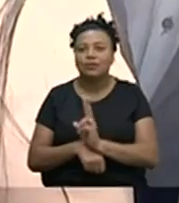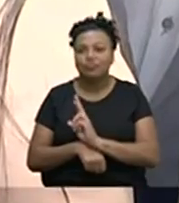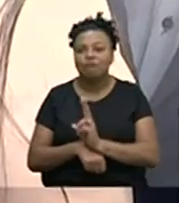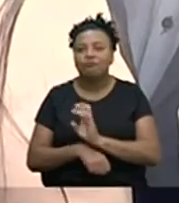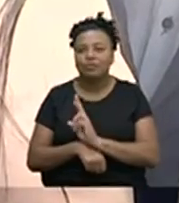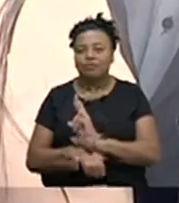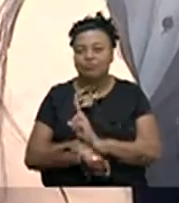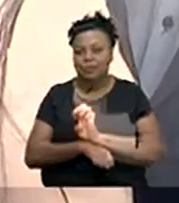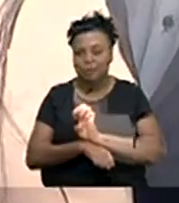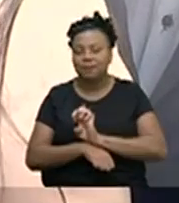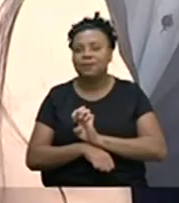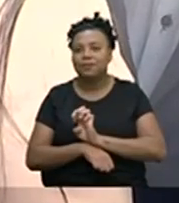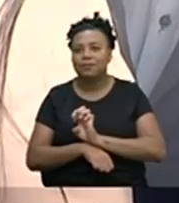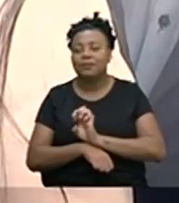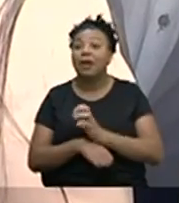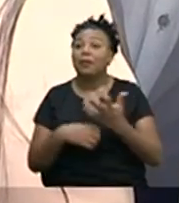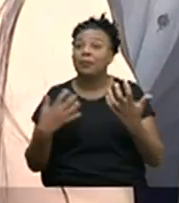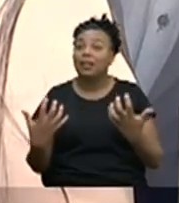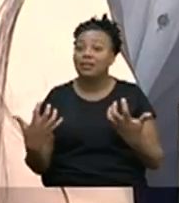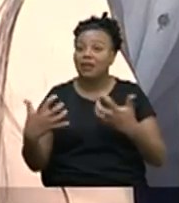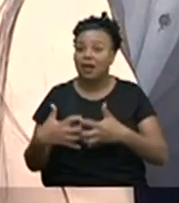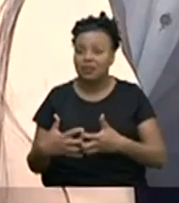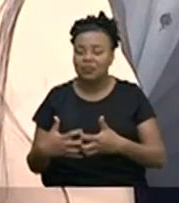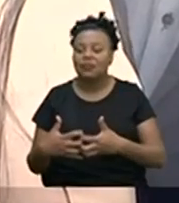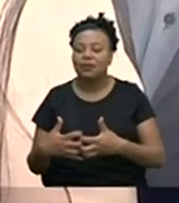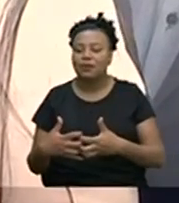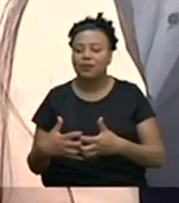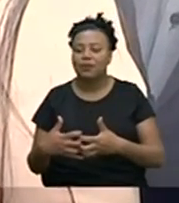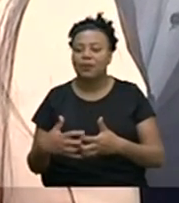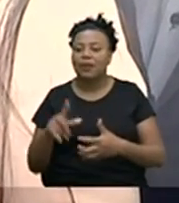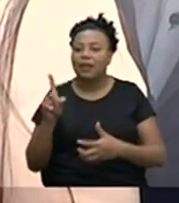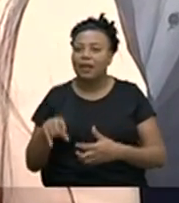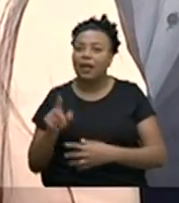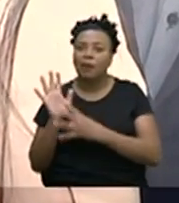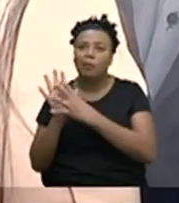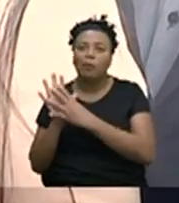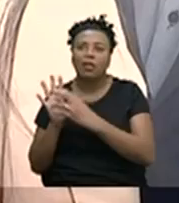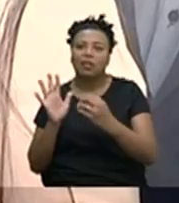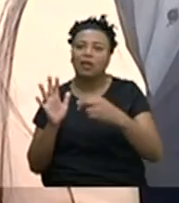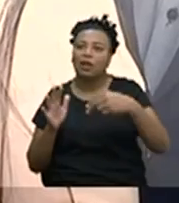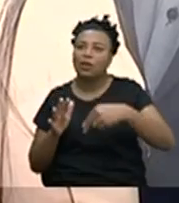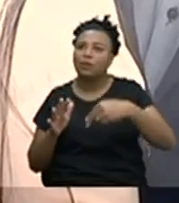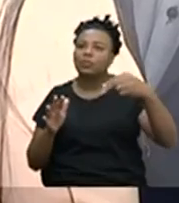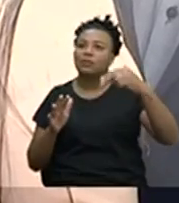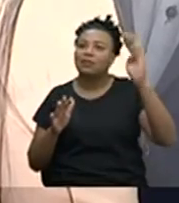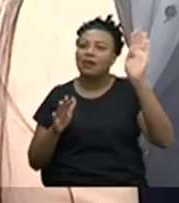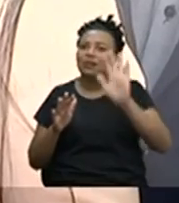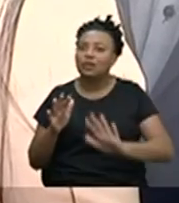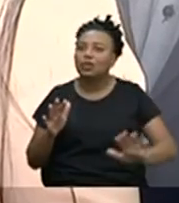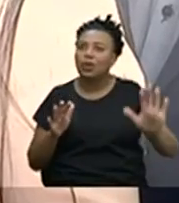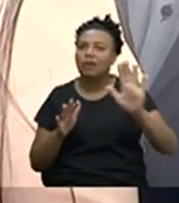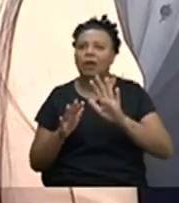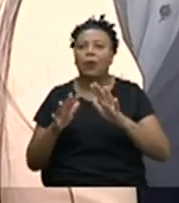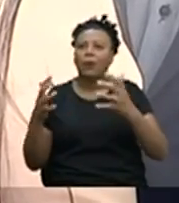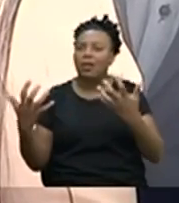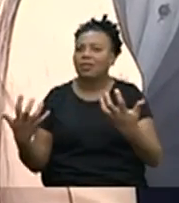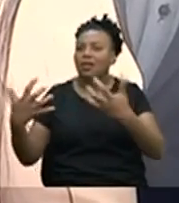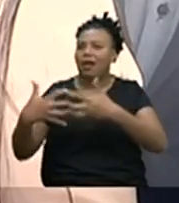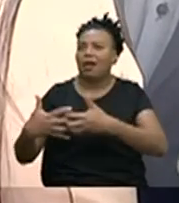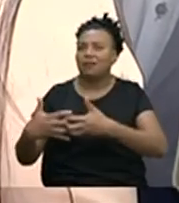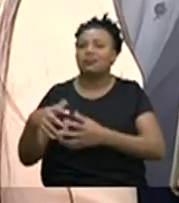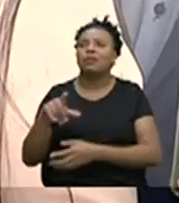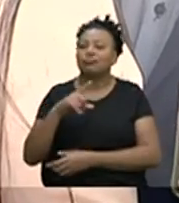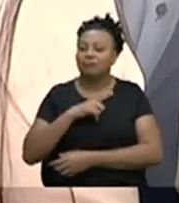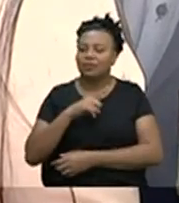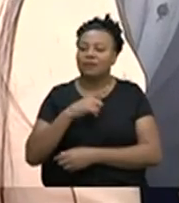Estado. Uma integração que é modelo nacional. A integração que tem